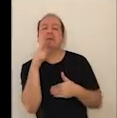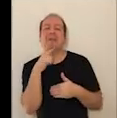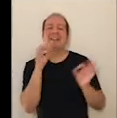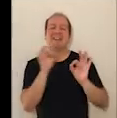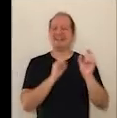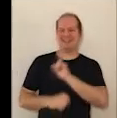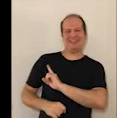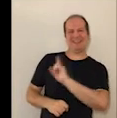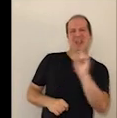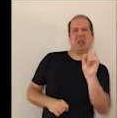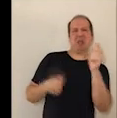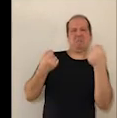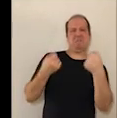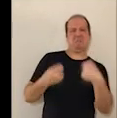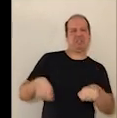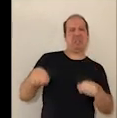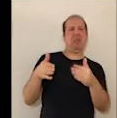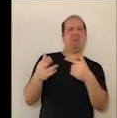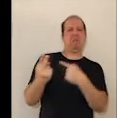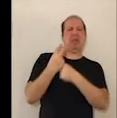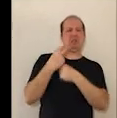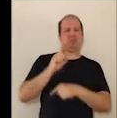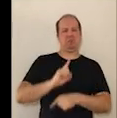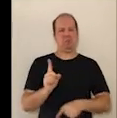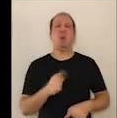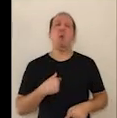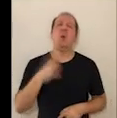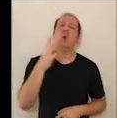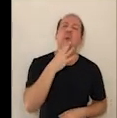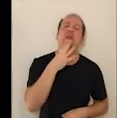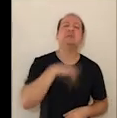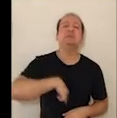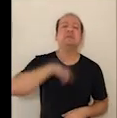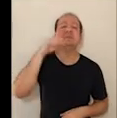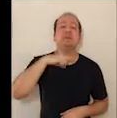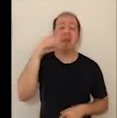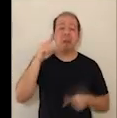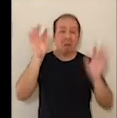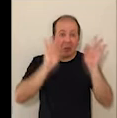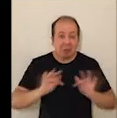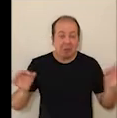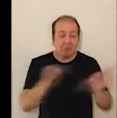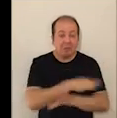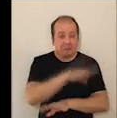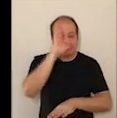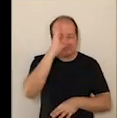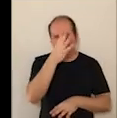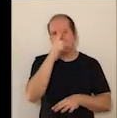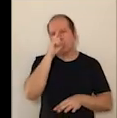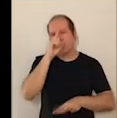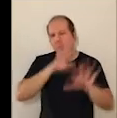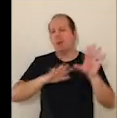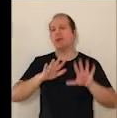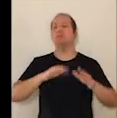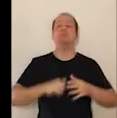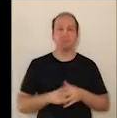cobre. Não preciso dos seus empréstimos. Aliás, não conheço ninguém que tenha saído deles com vida. Mas